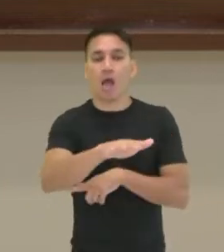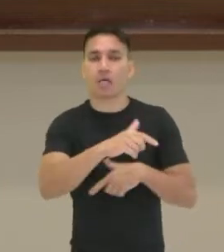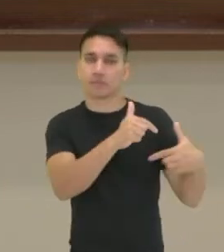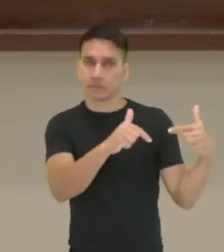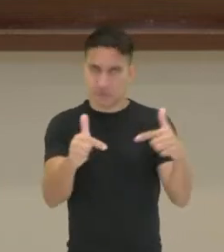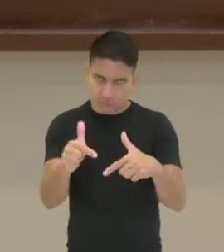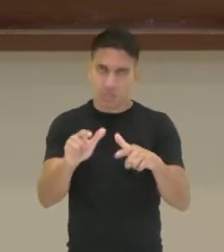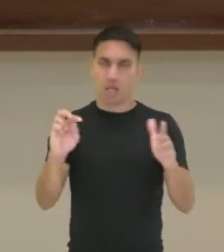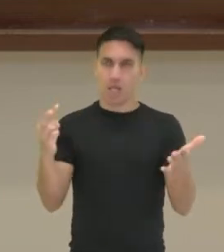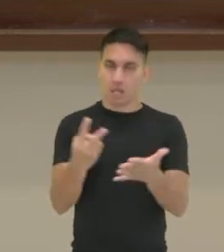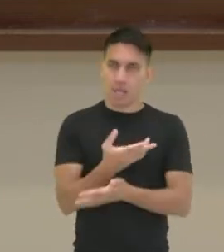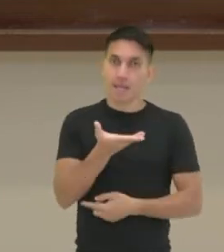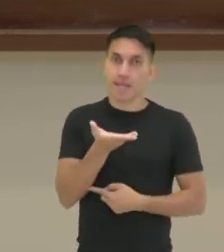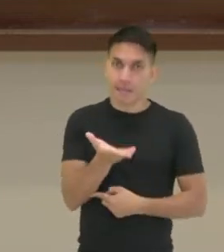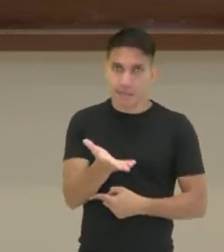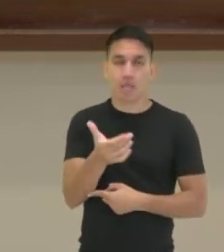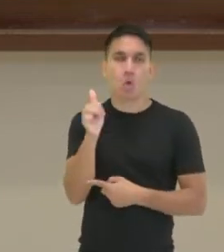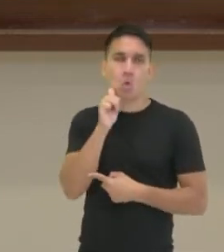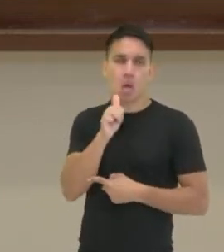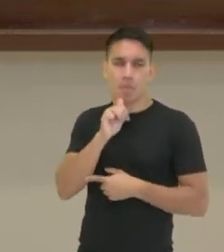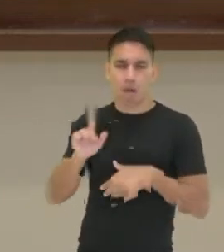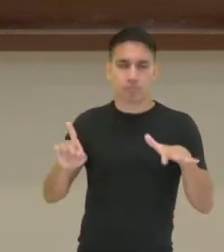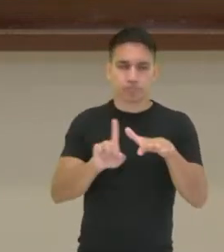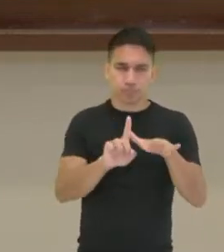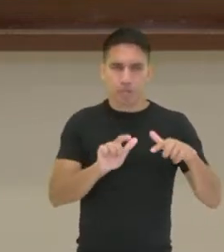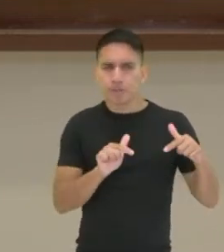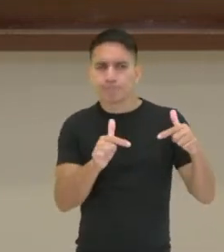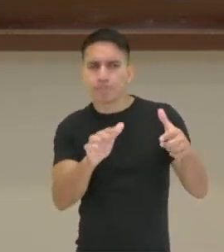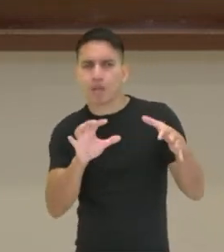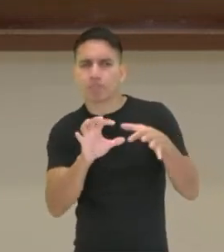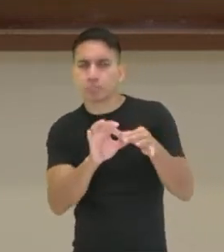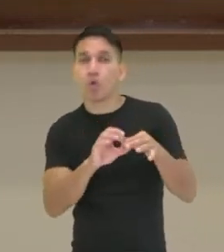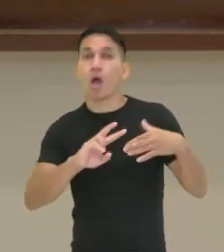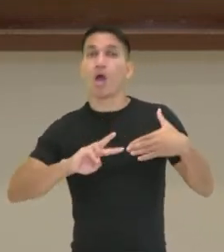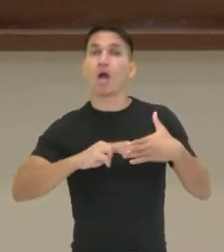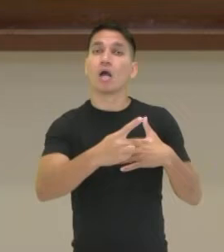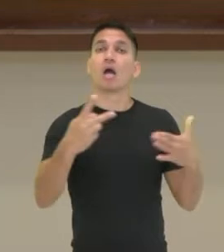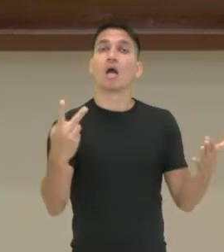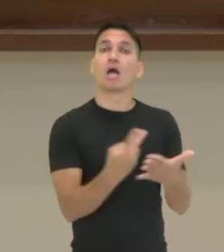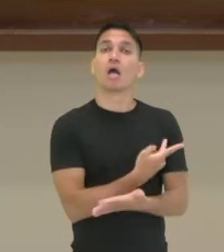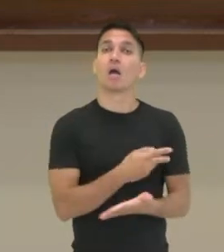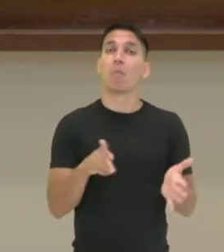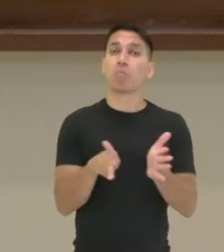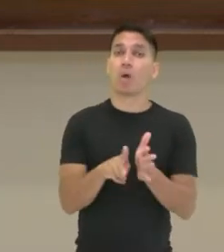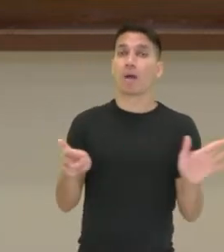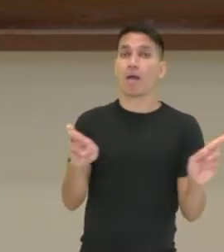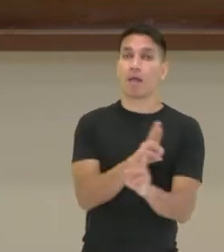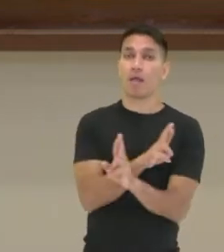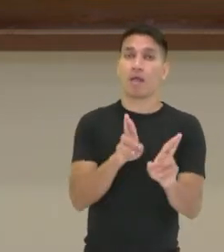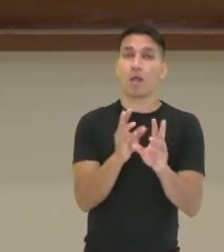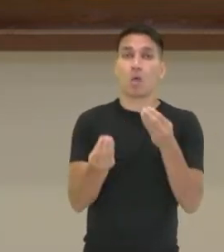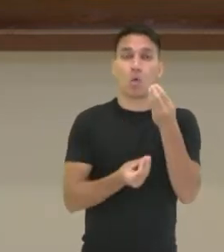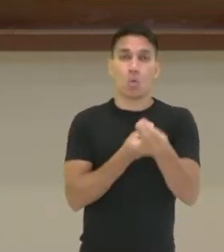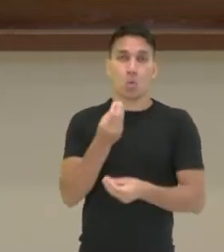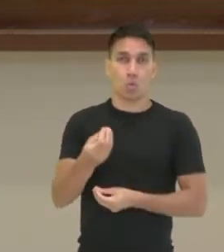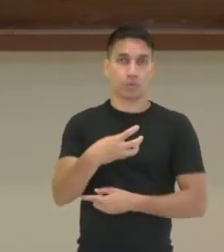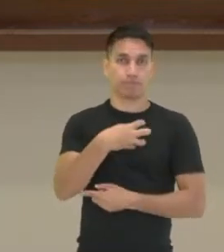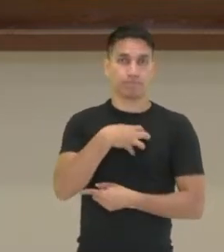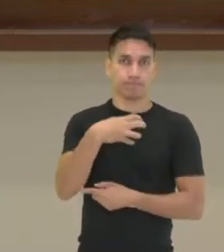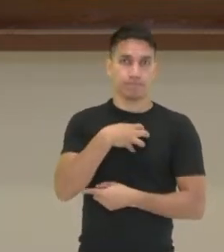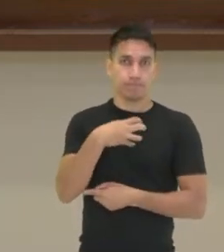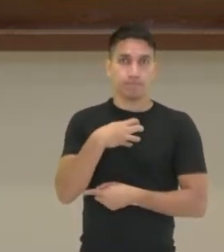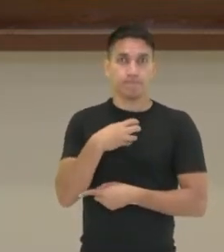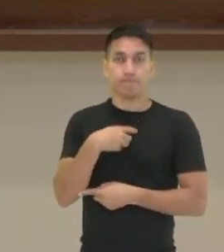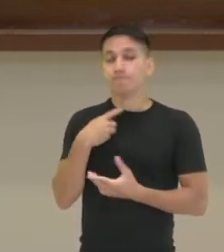e essa participação no mercado de trabalho vai impactar na sua relação, nessa questão